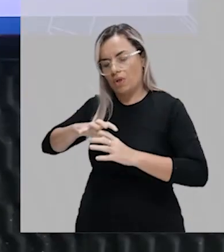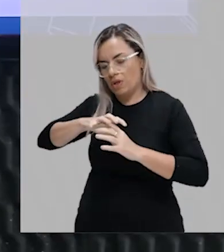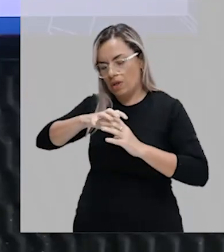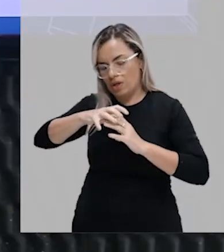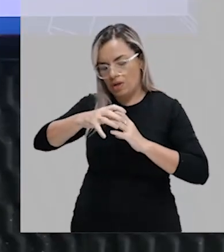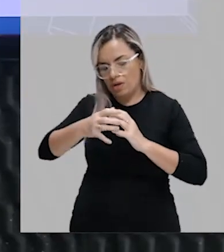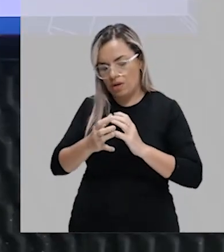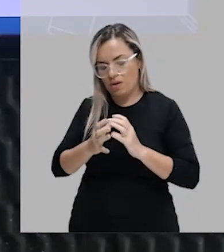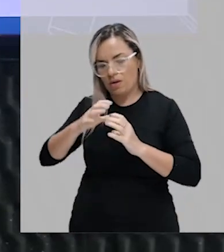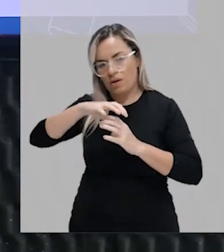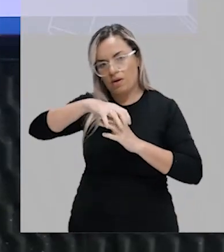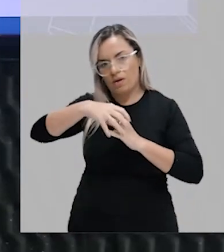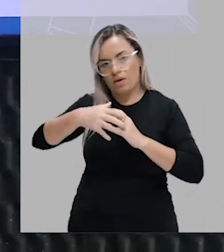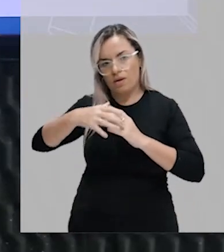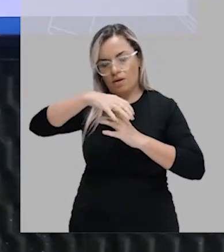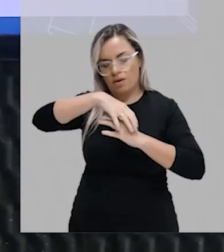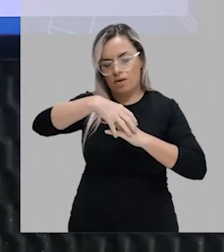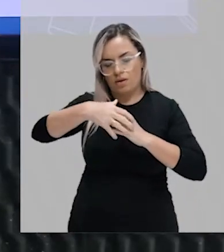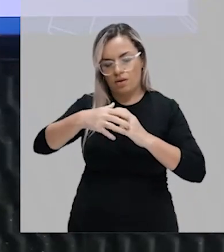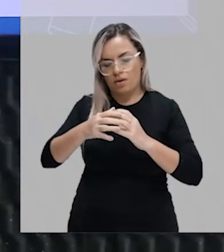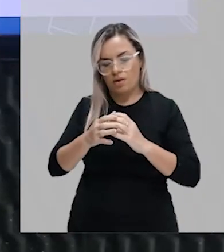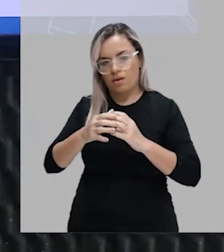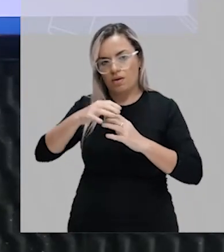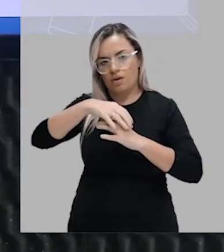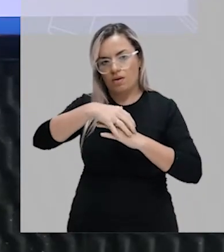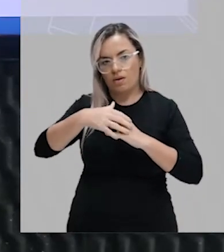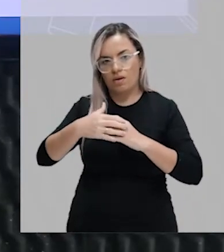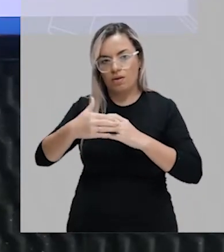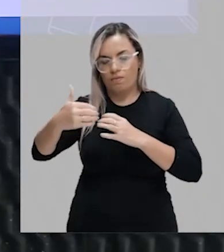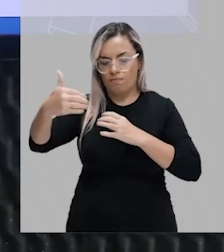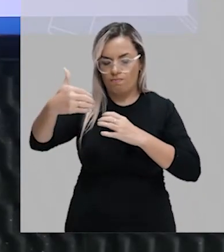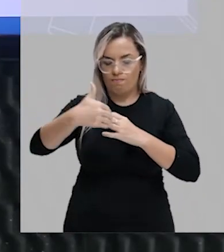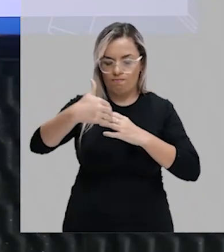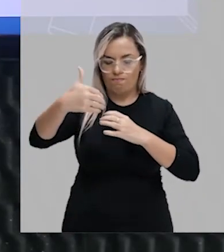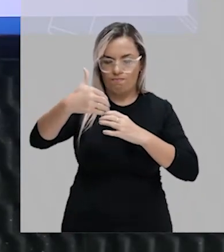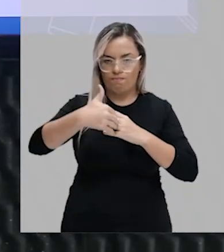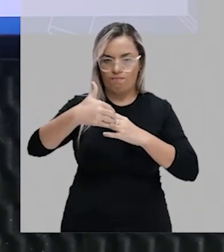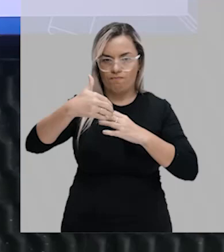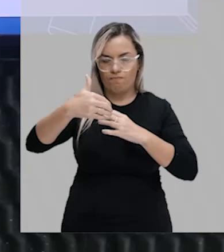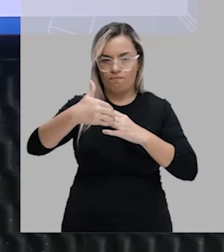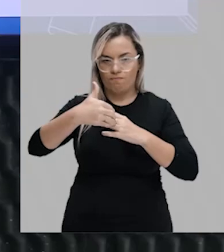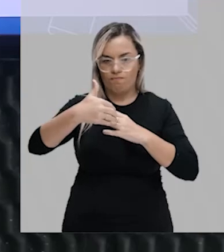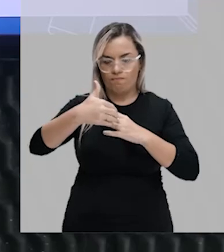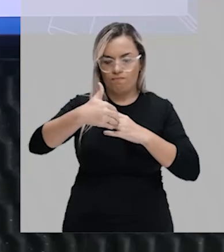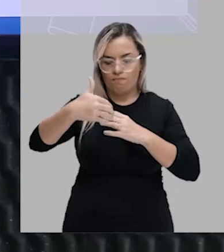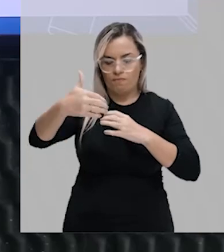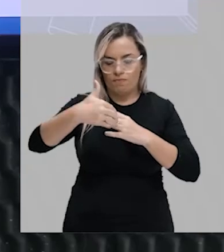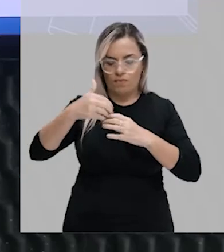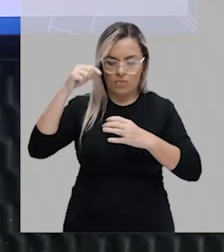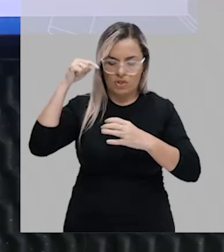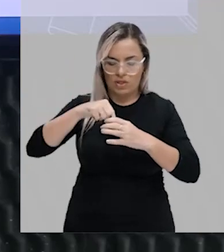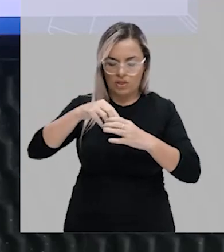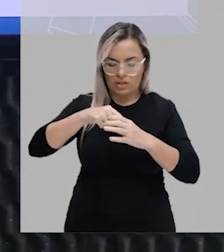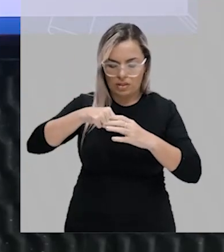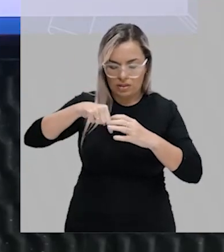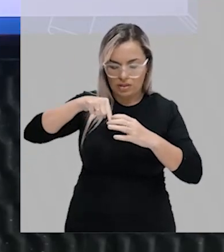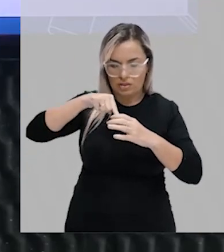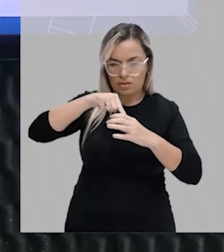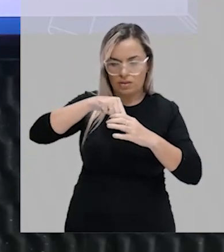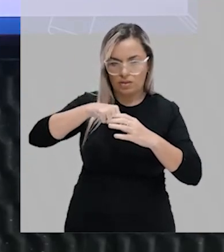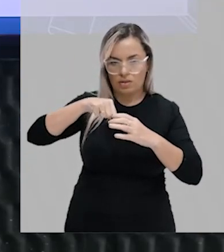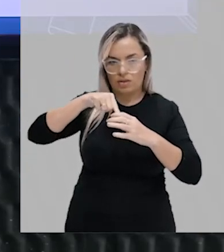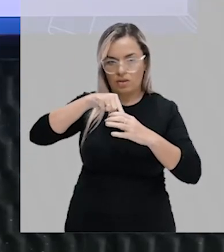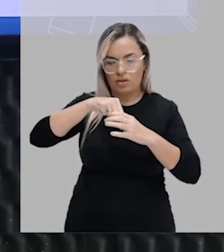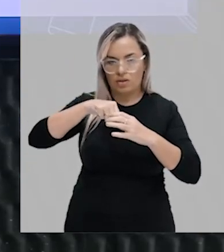plasmática. E essa membrana plasmática, ela isola o meio interno, ou seja, o meio intracelular, de dentro